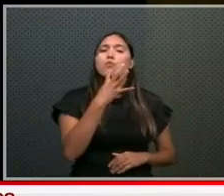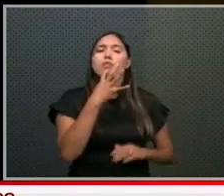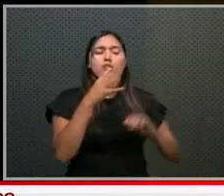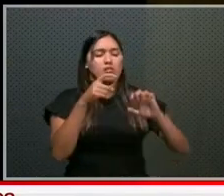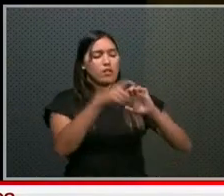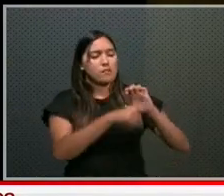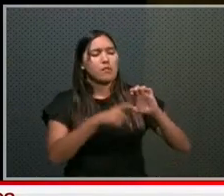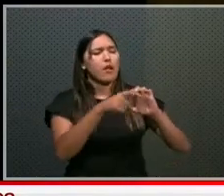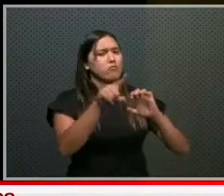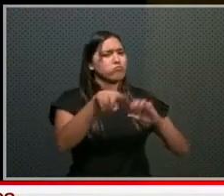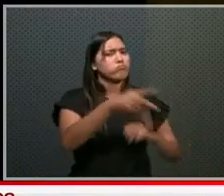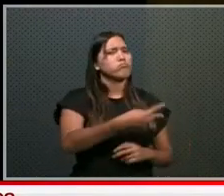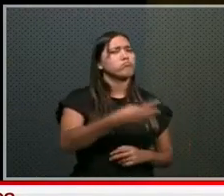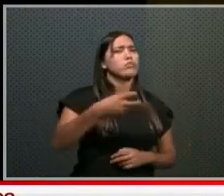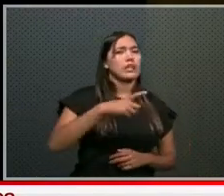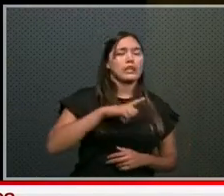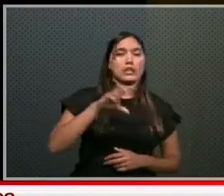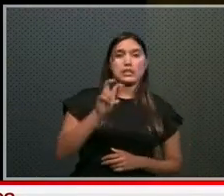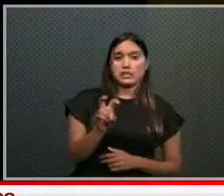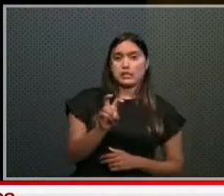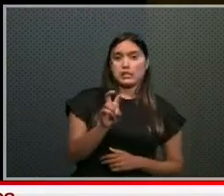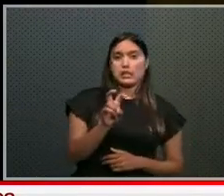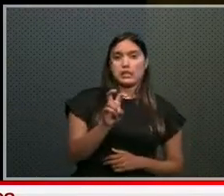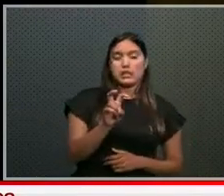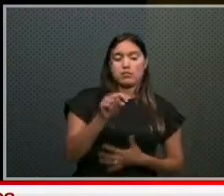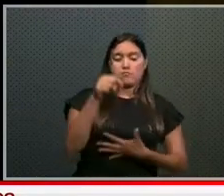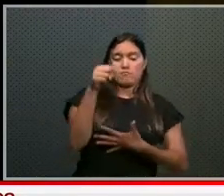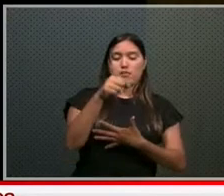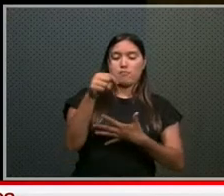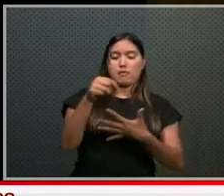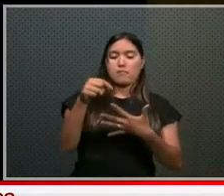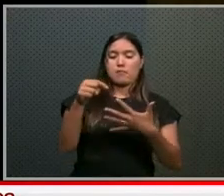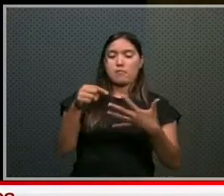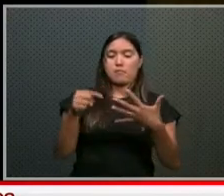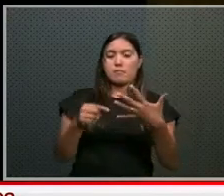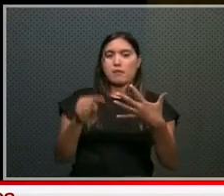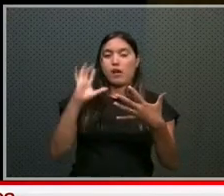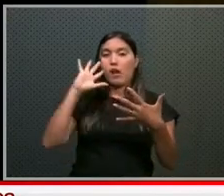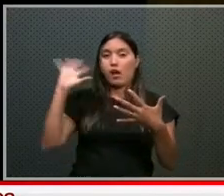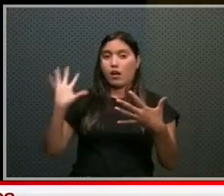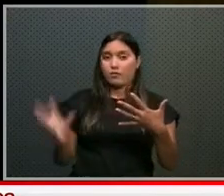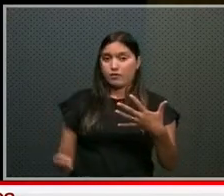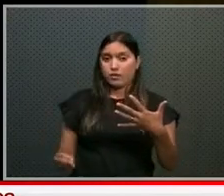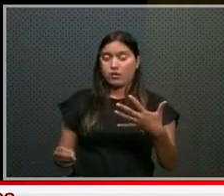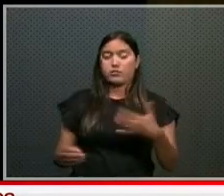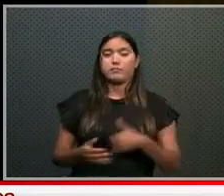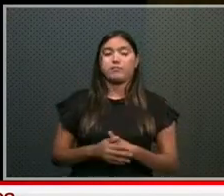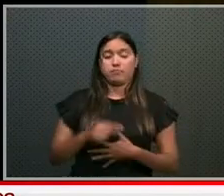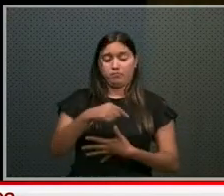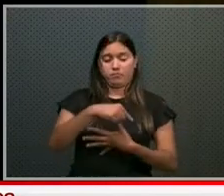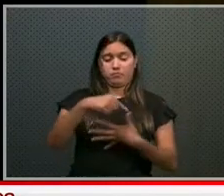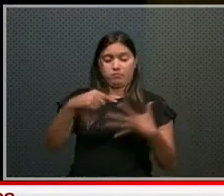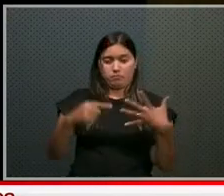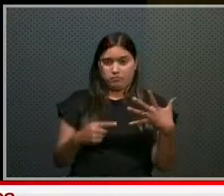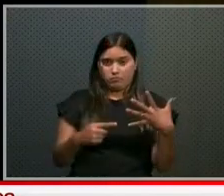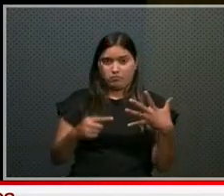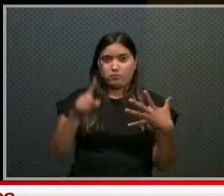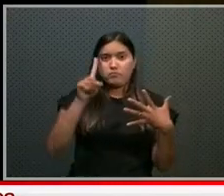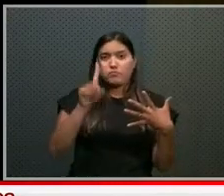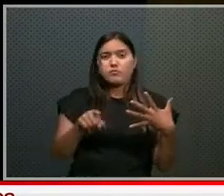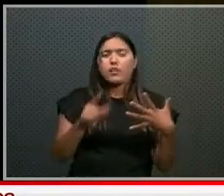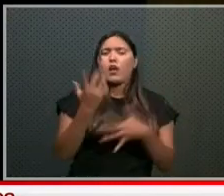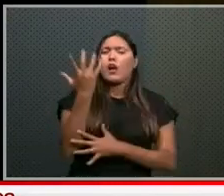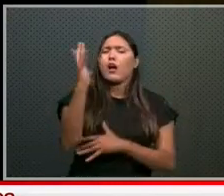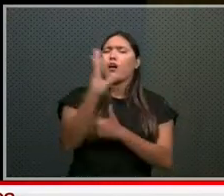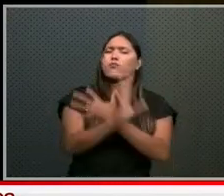se depara com cinco matrizes de uma africana Deputado essas cinco matrizes que são árvores